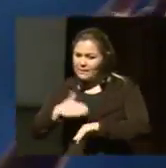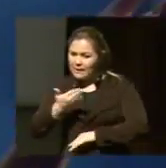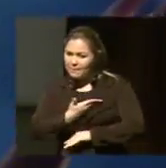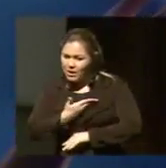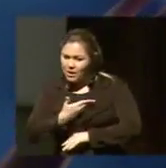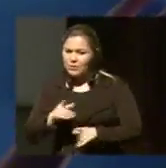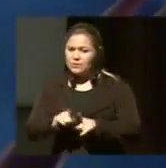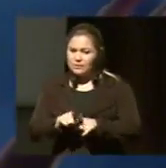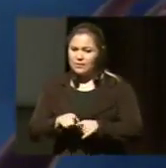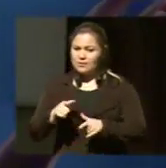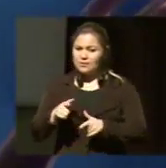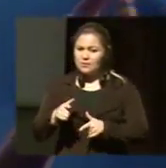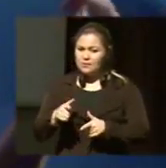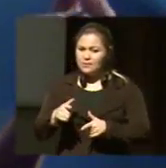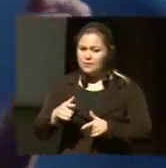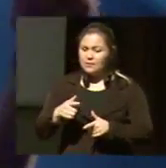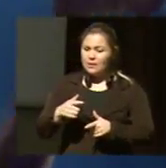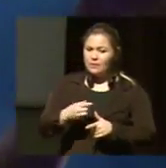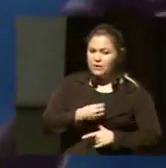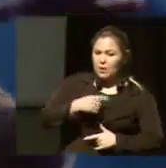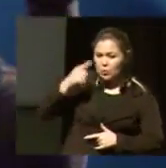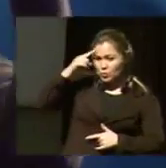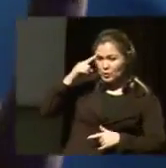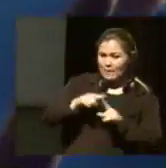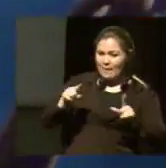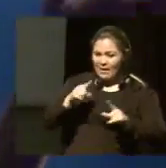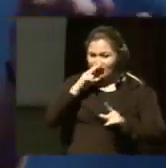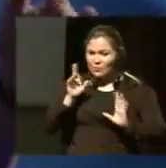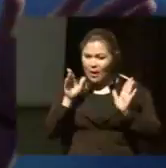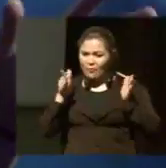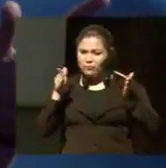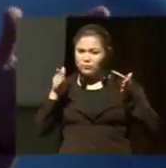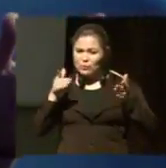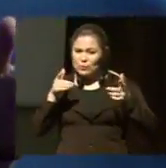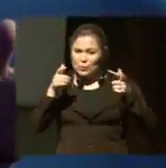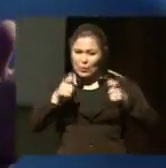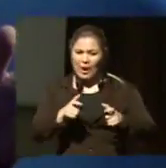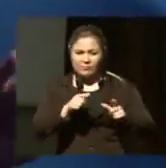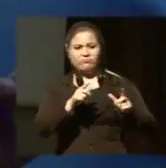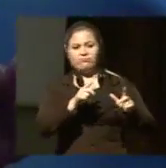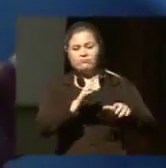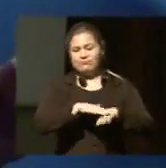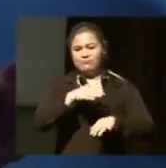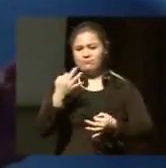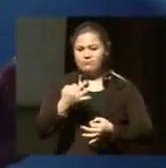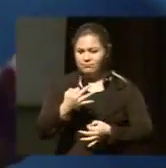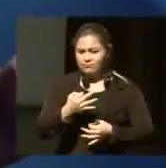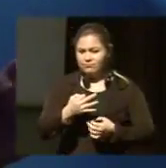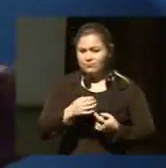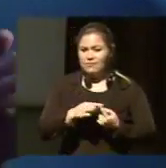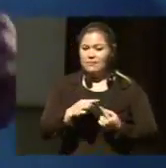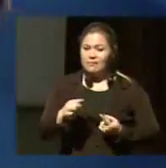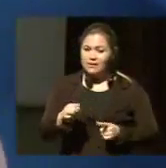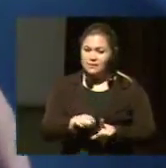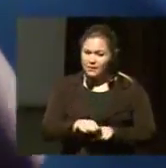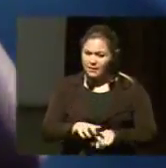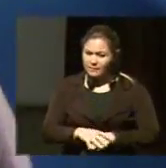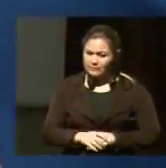nos problemas da vida cotidiana, mais que uma fonte mais geral como Google, não? Mas aí também